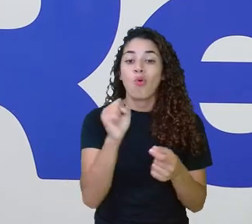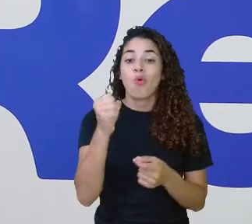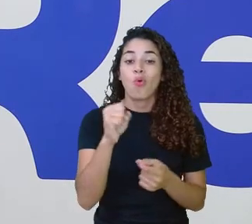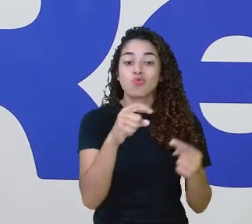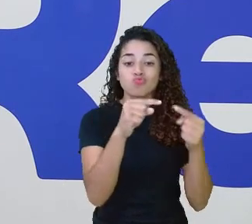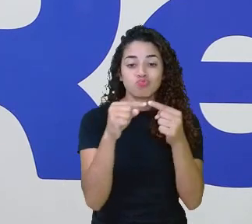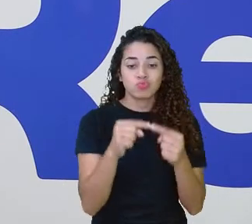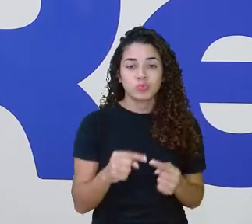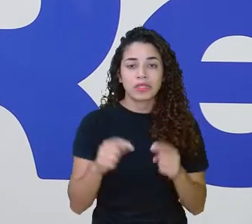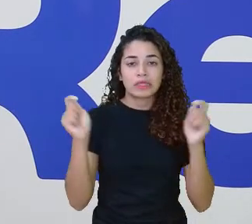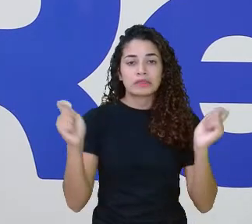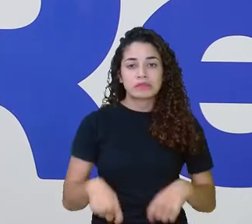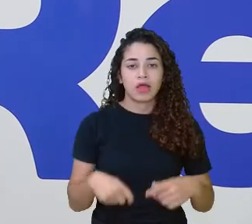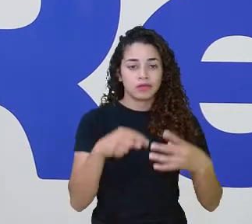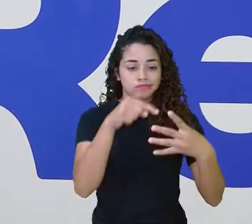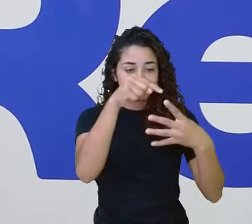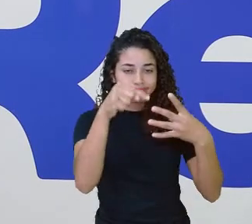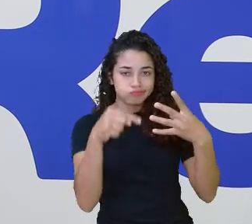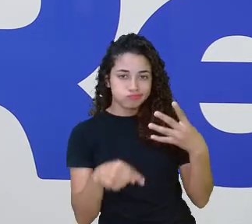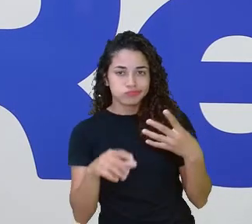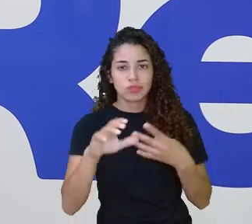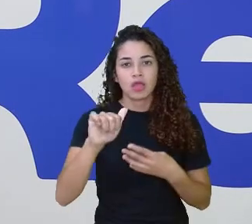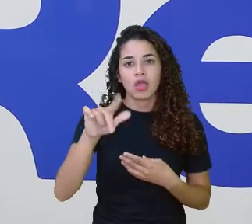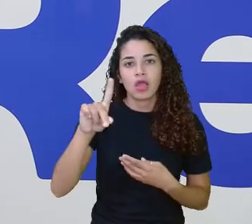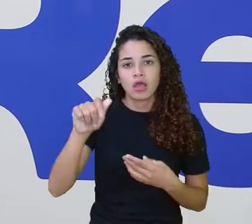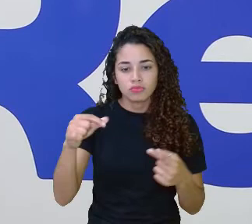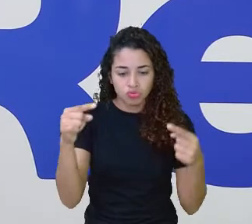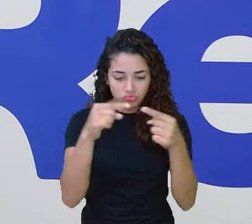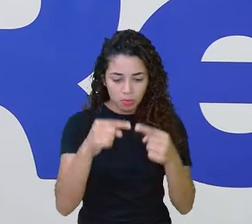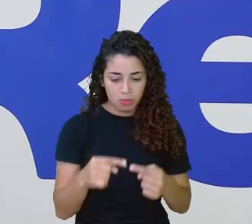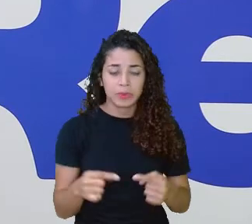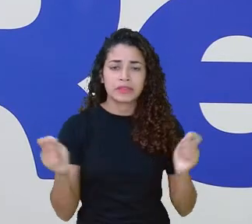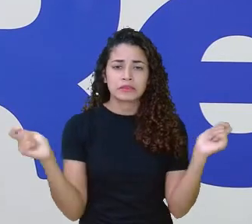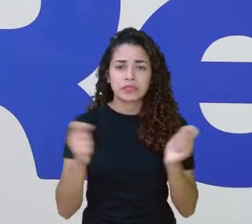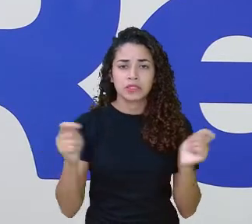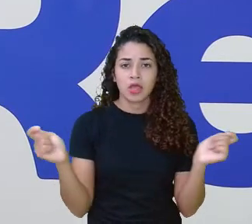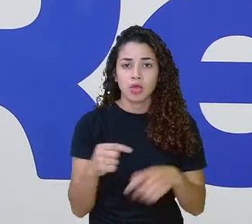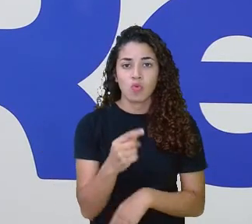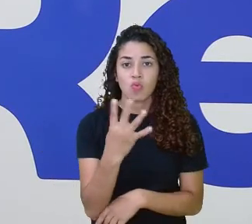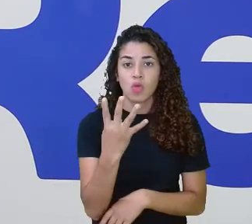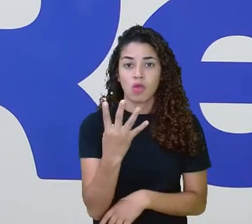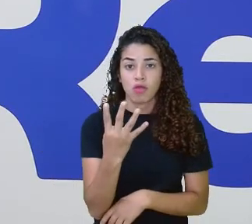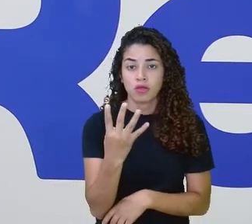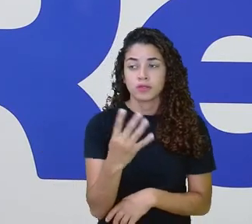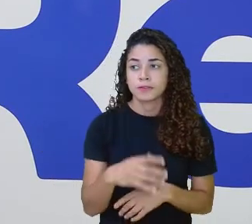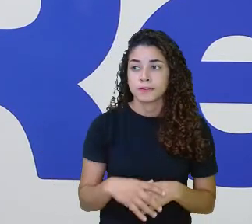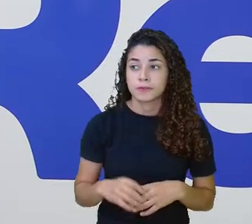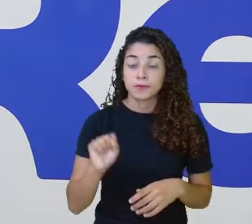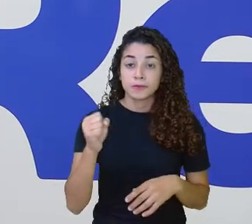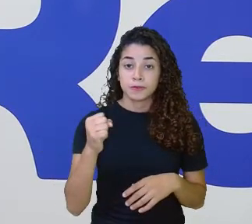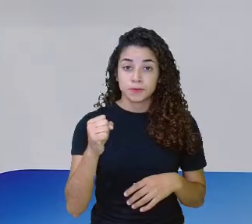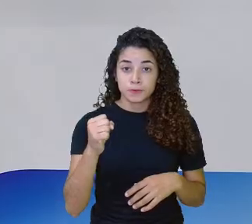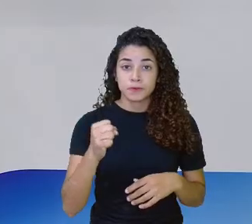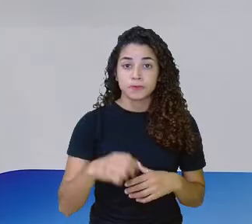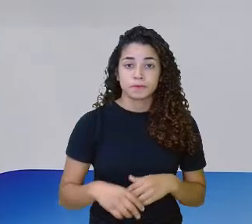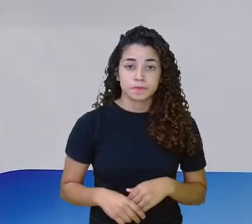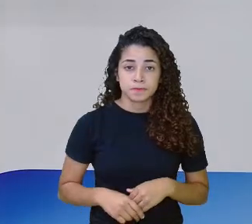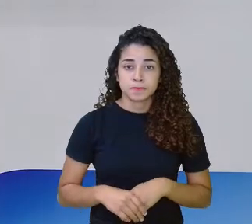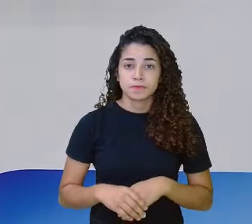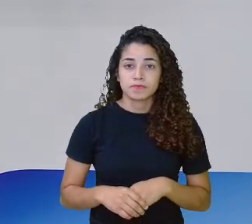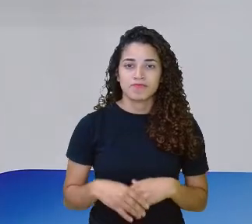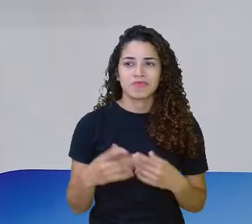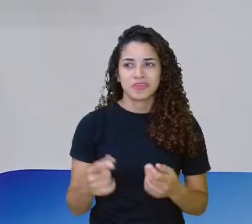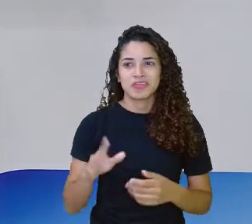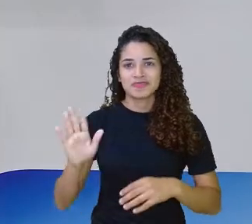com esses quatro sorvetes e esses dois sabores de calda, viu, professora Kedman? É, isso aí. São profissionais